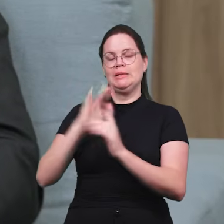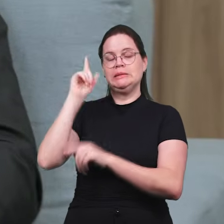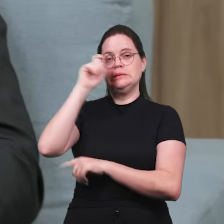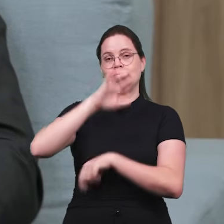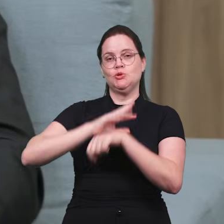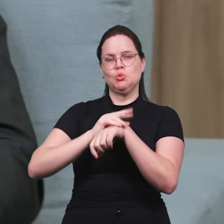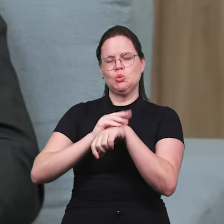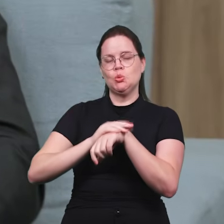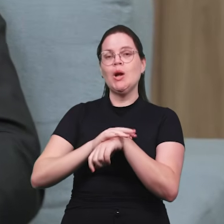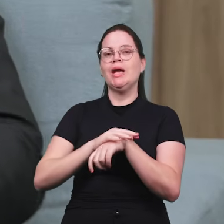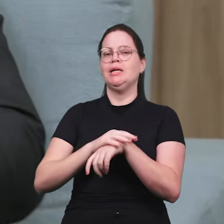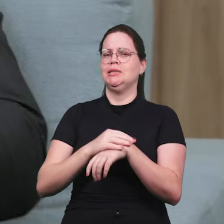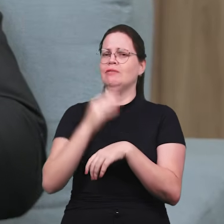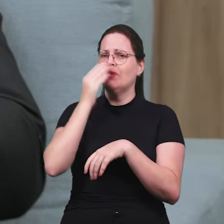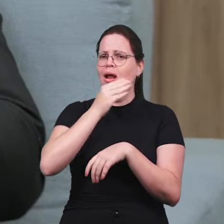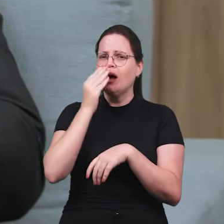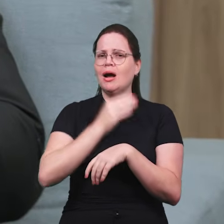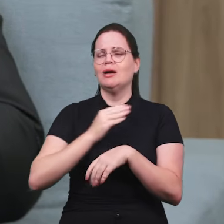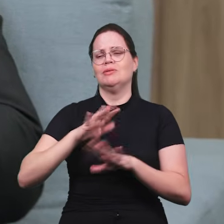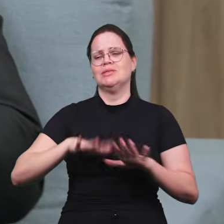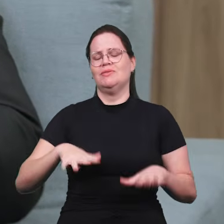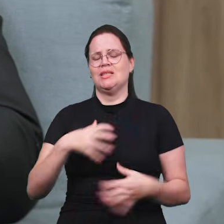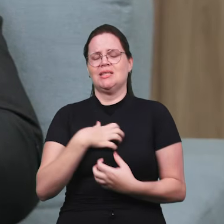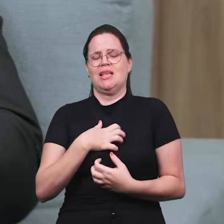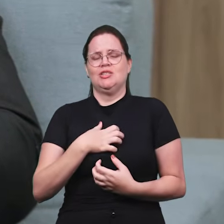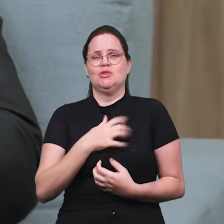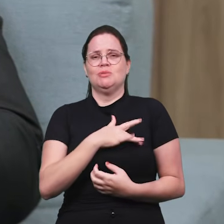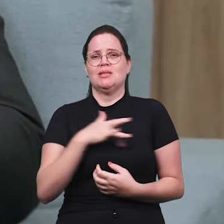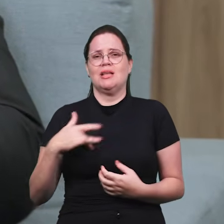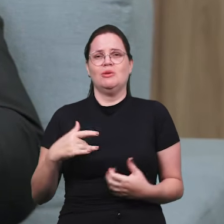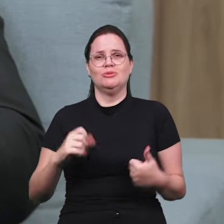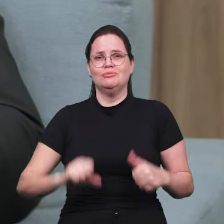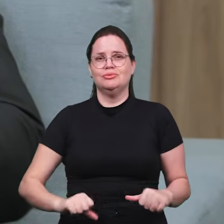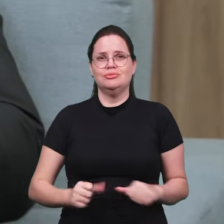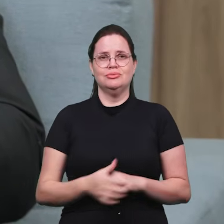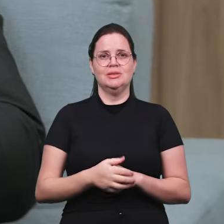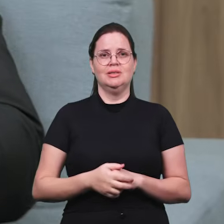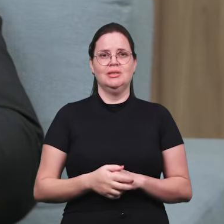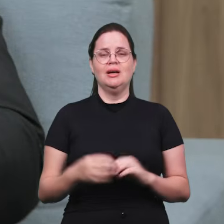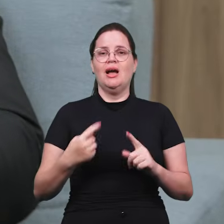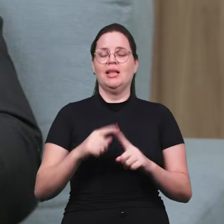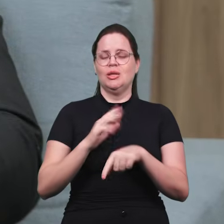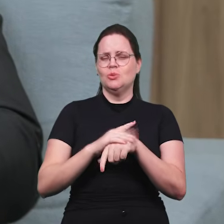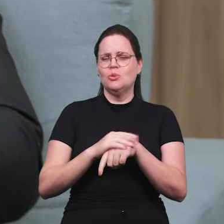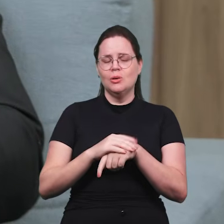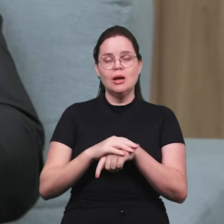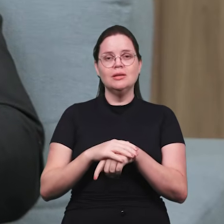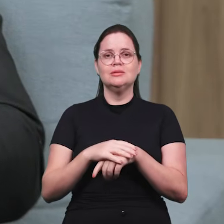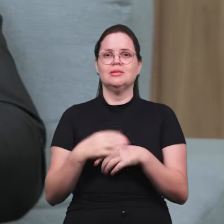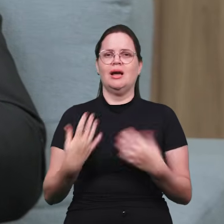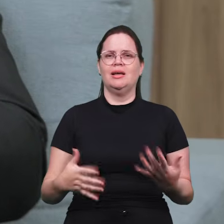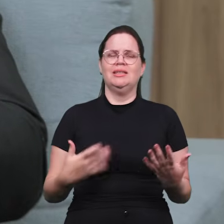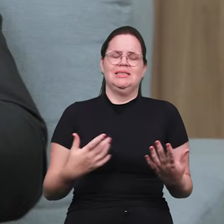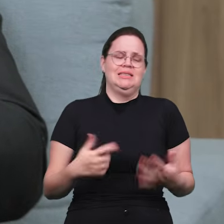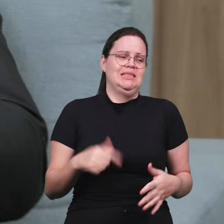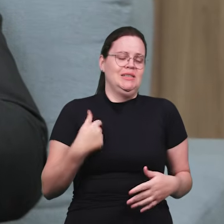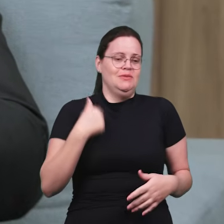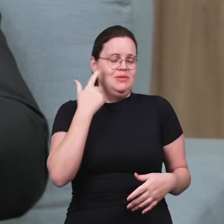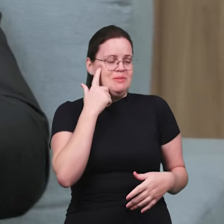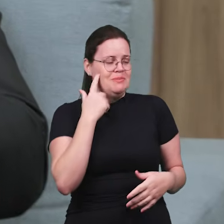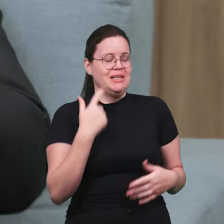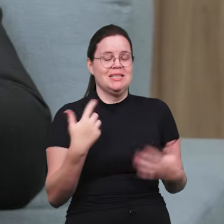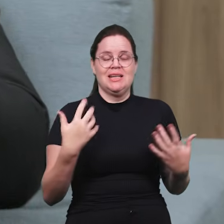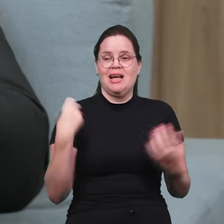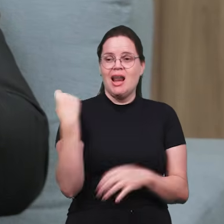porque isso acontece muito. A pessoa, quando está fragilizada pela saúde, por exemplo, né? Ela está enferma, aí ela já fica com medo de adoecer